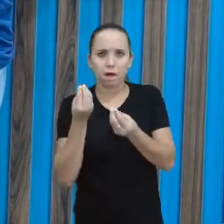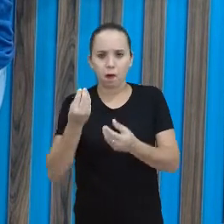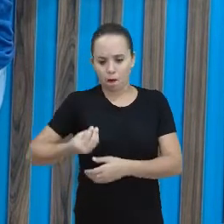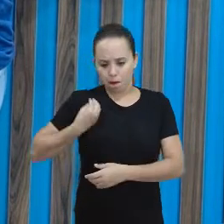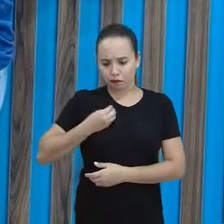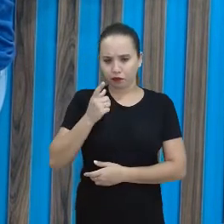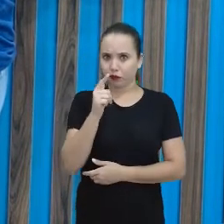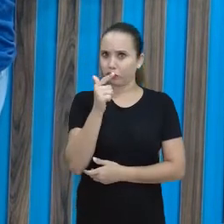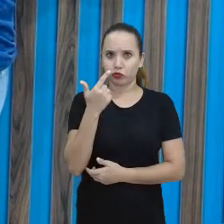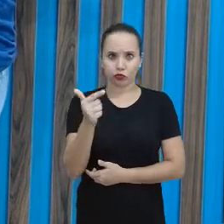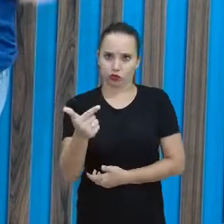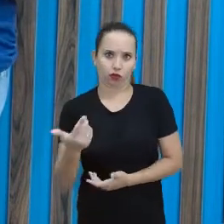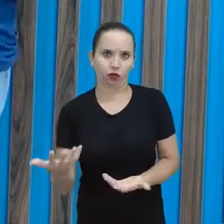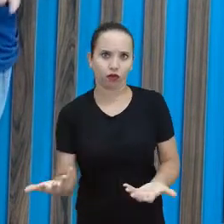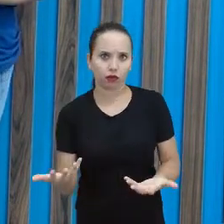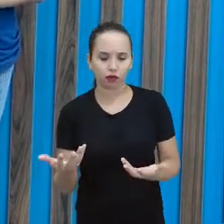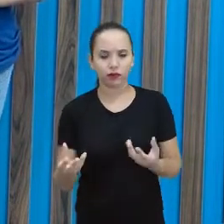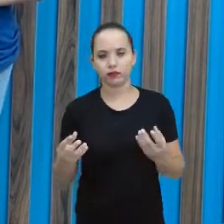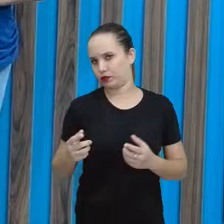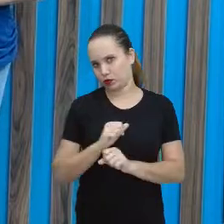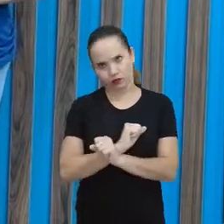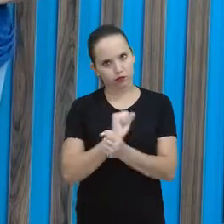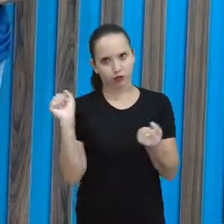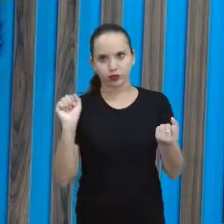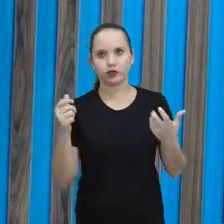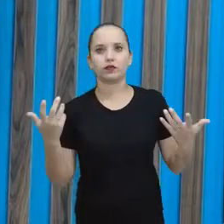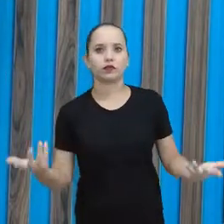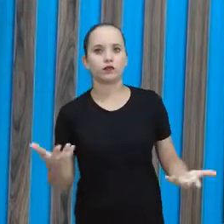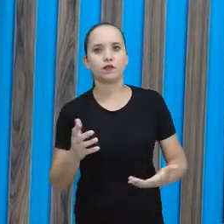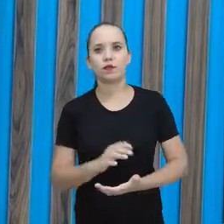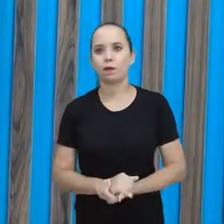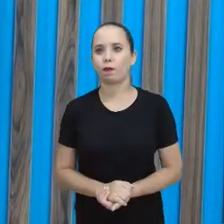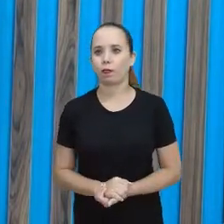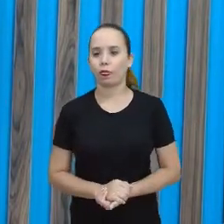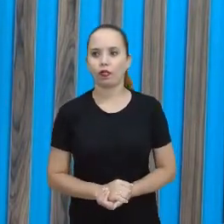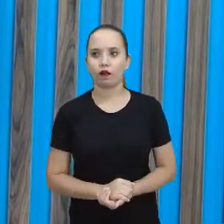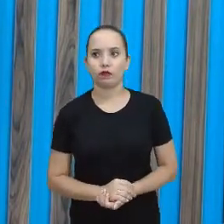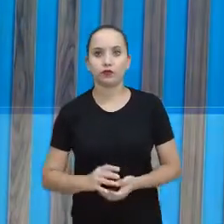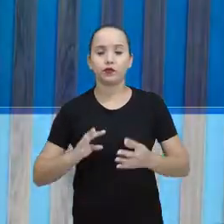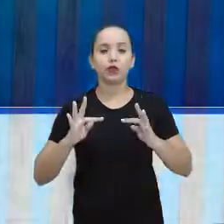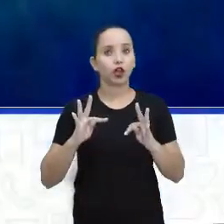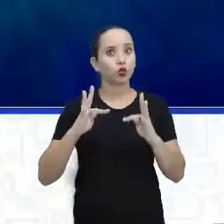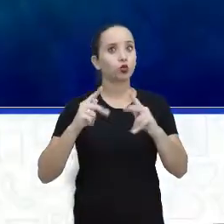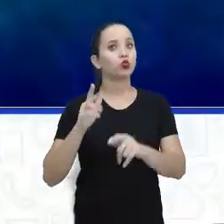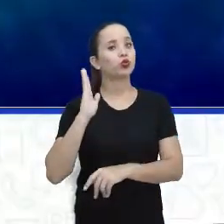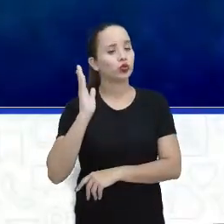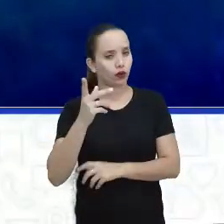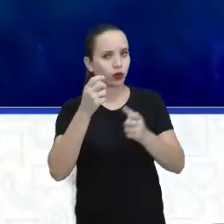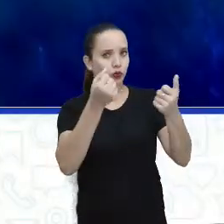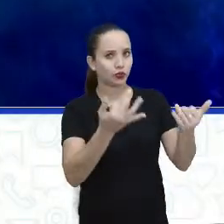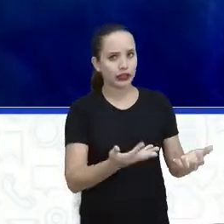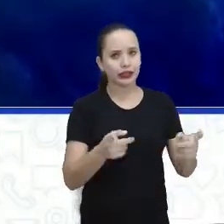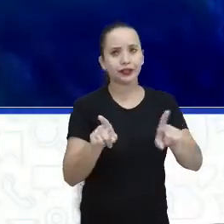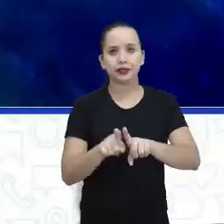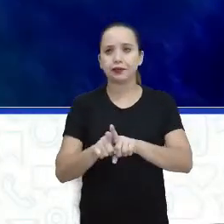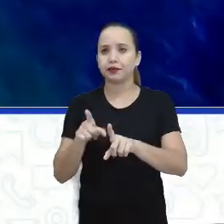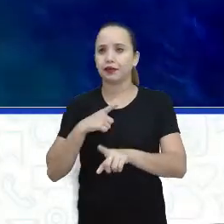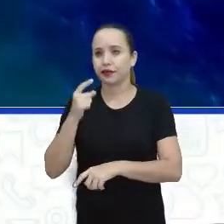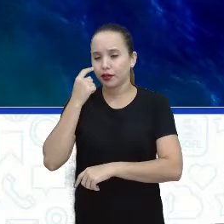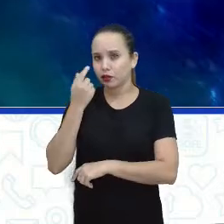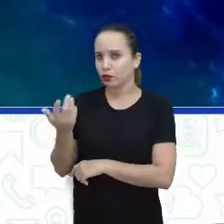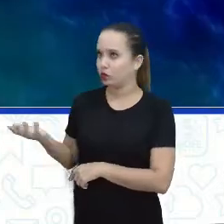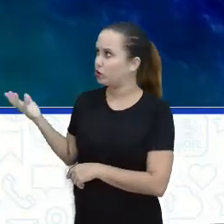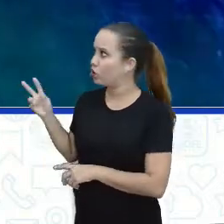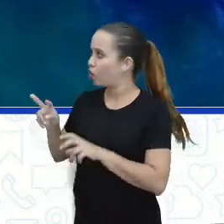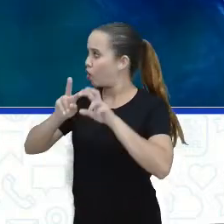recurso essencial, né? Não dá. Então, além disso tudo que a gente falou, ainda tem a questão que eu disse a vocês, né?